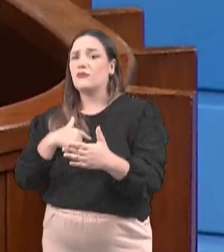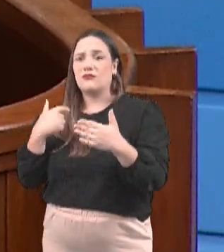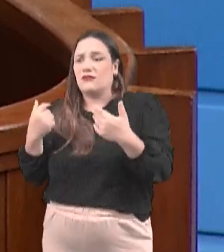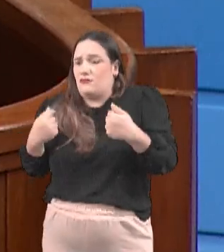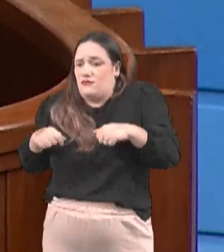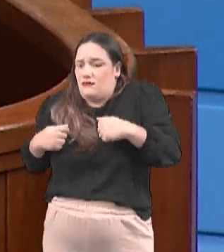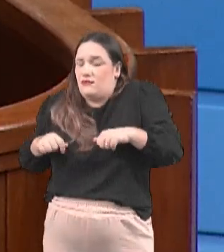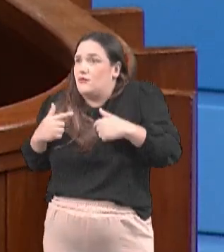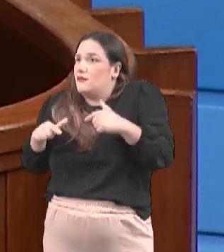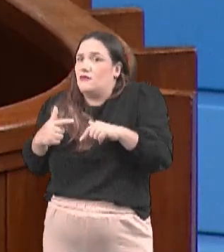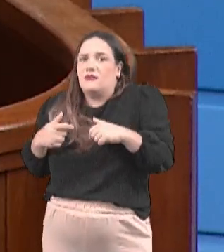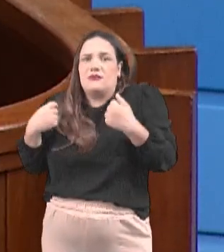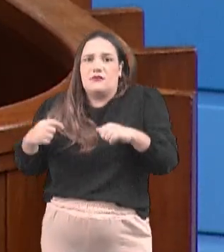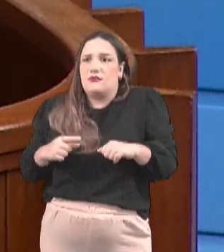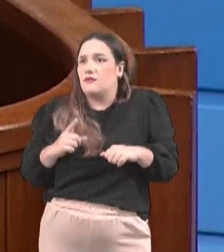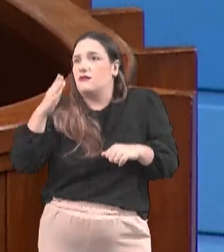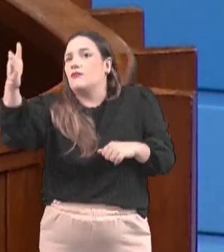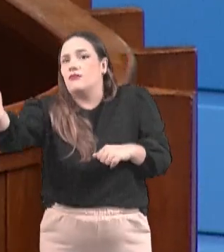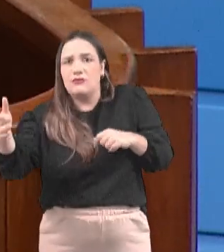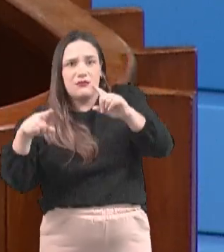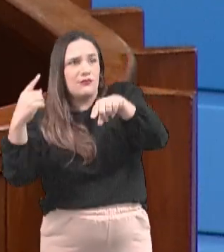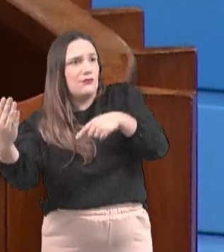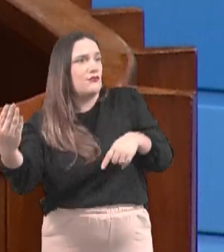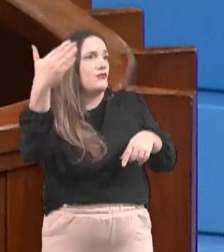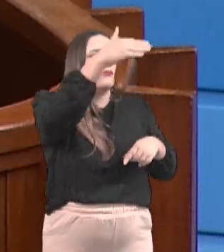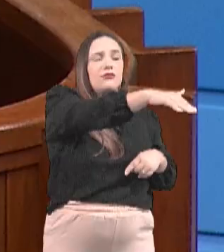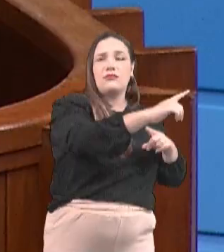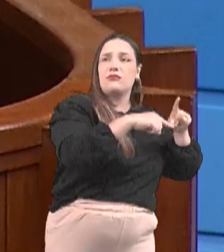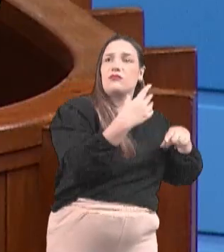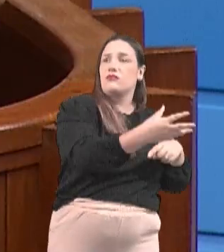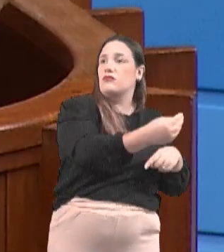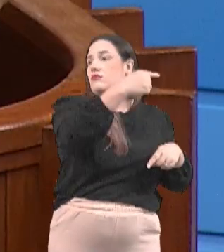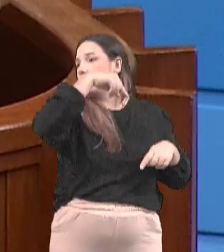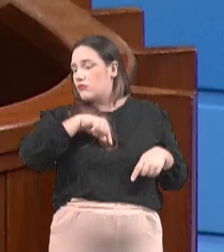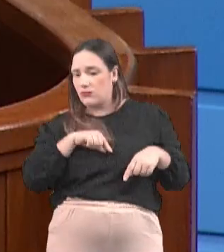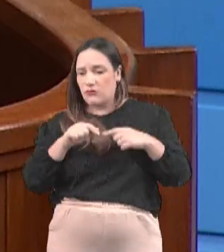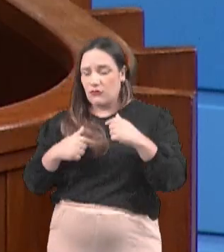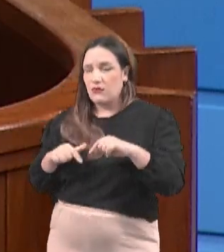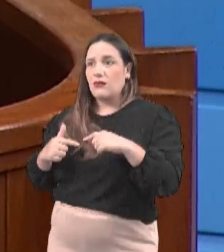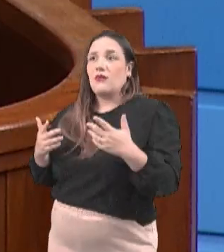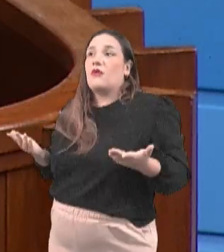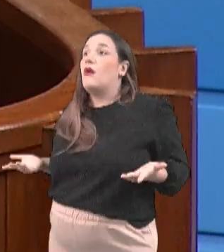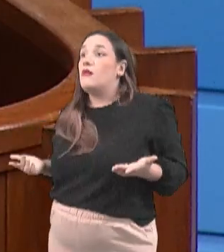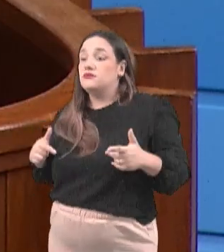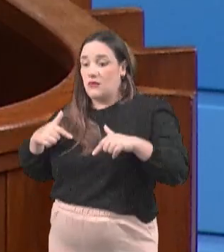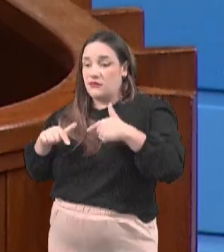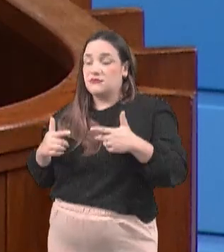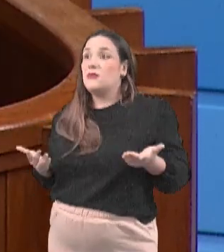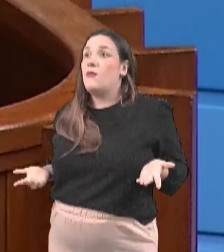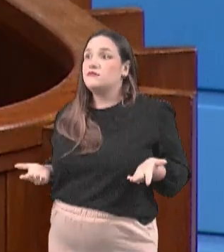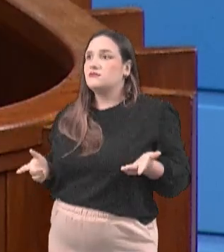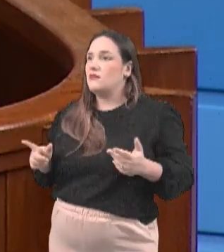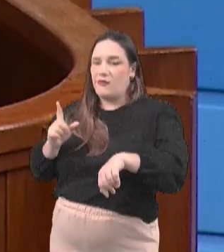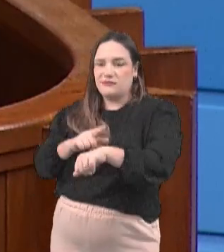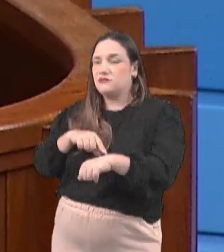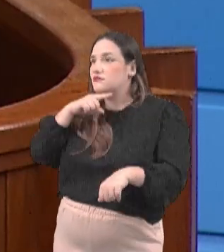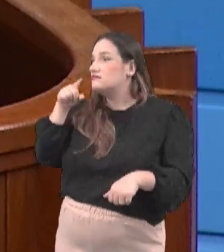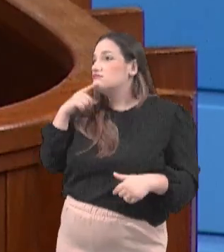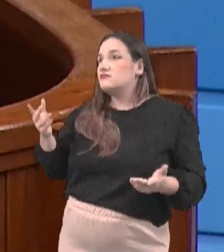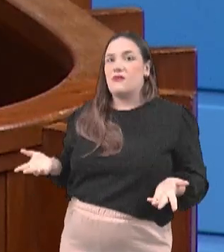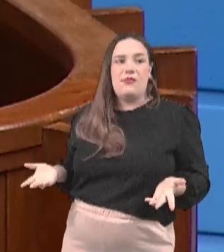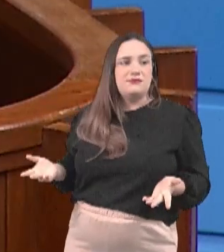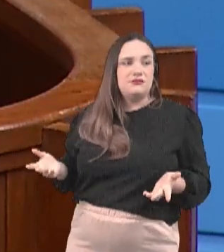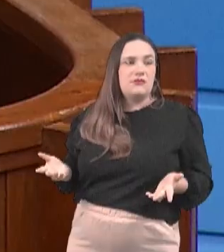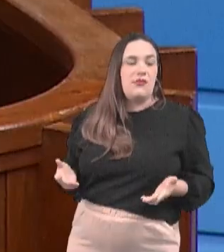que ficar dando volta na cidade para conseguir deixar as crianças na escola, para conseguir chegar até o trabalho.